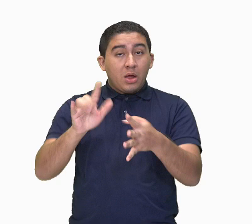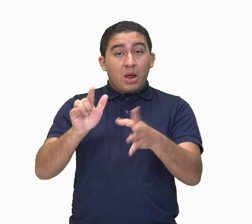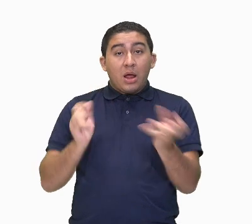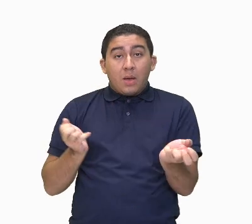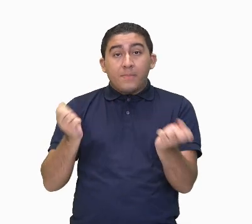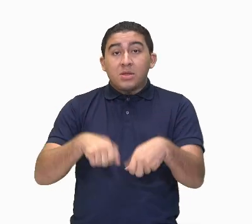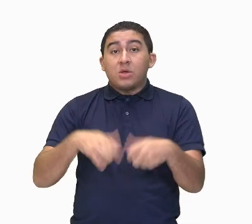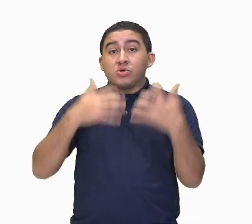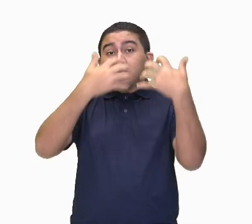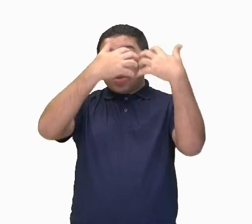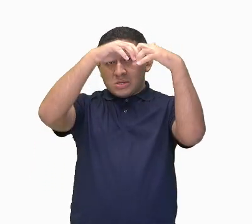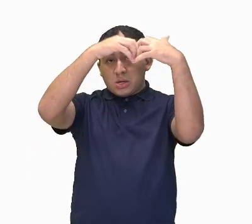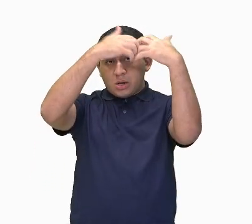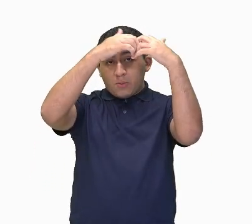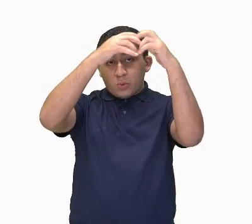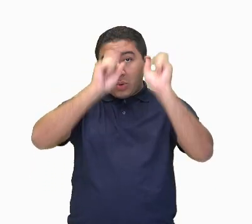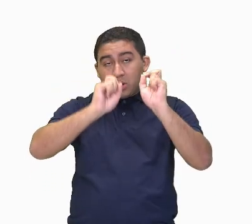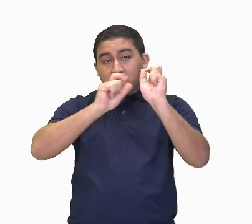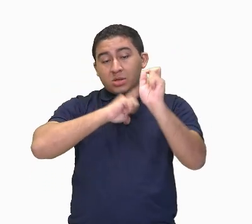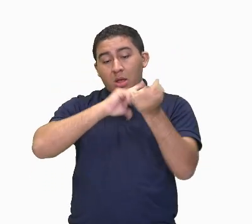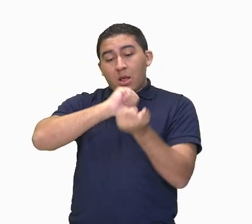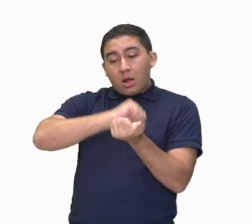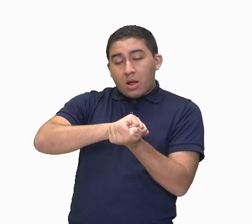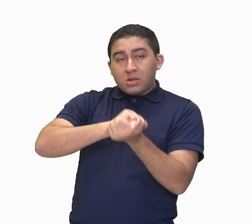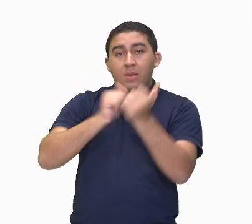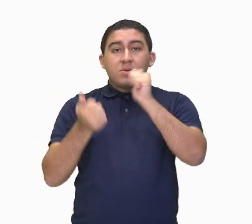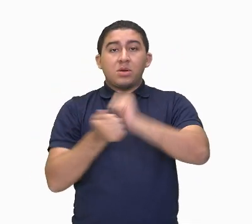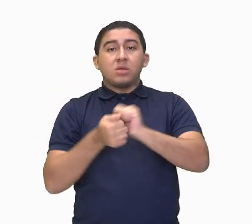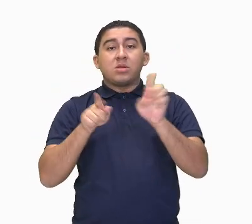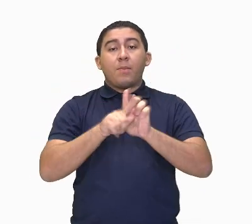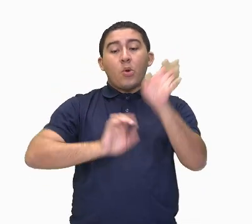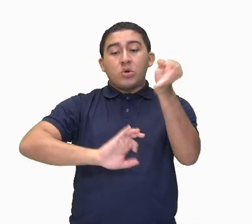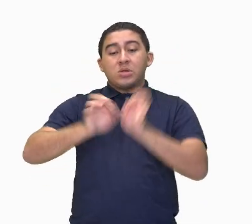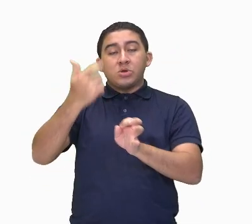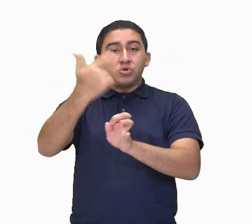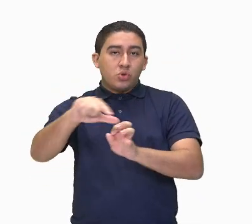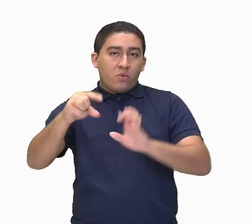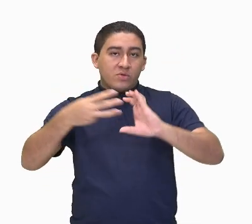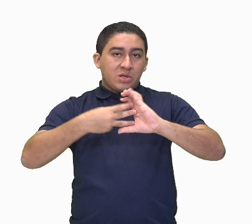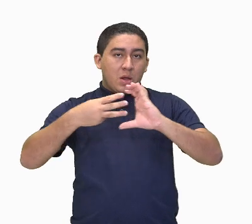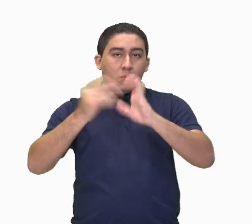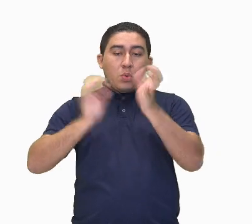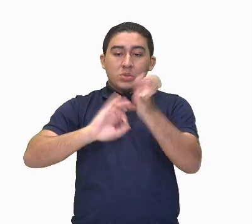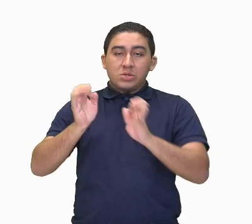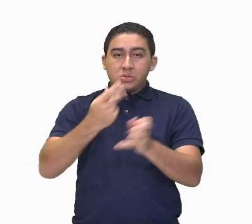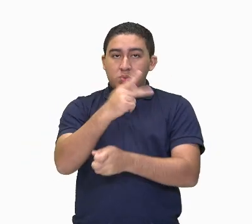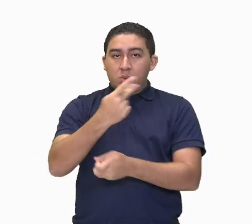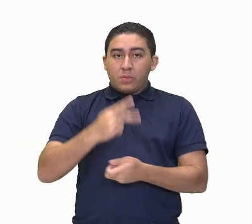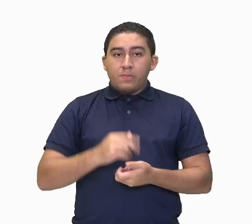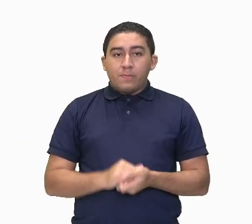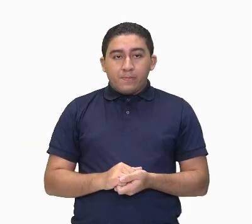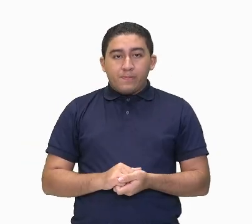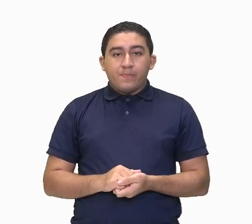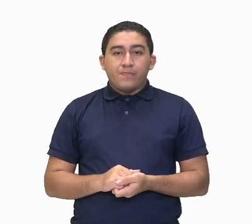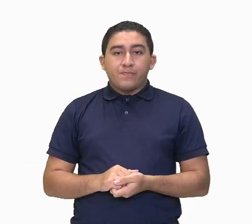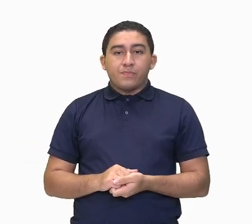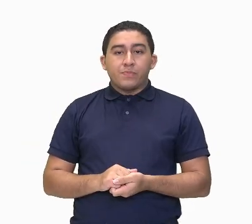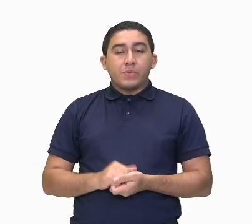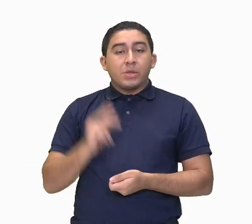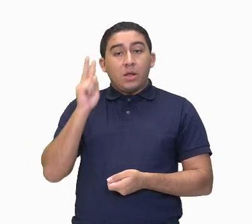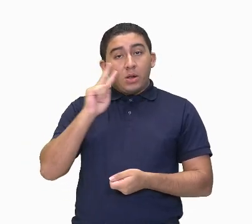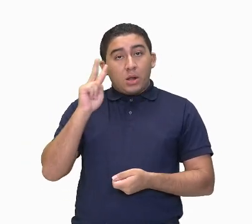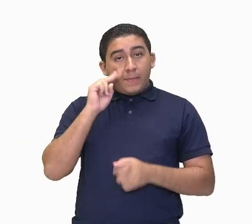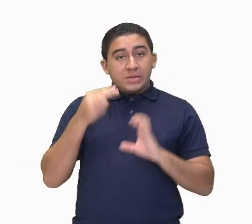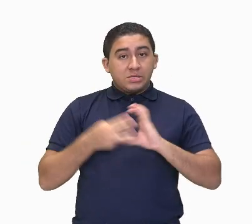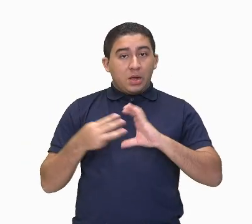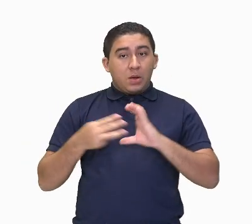do cérebro de se adaptar e reorganizar conexões. Tá? Então a gente relembra aí o nosso neurônio, como a gente já